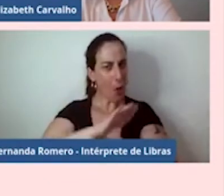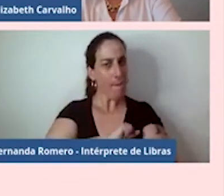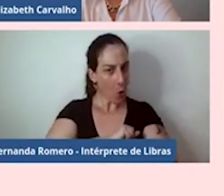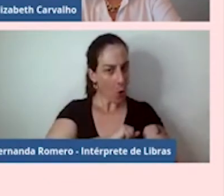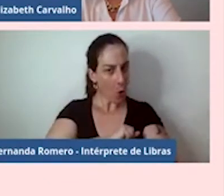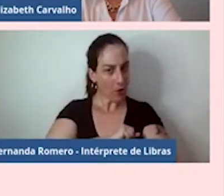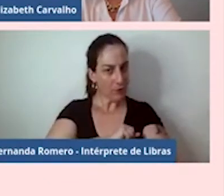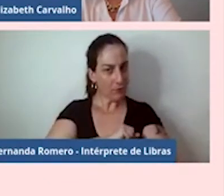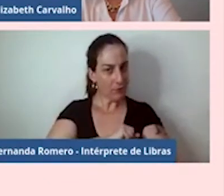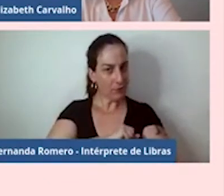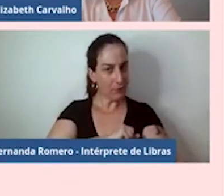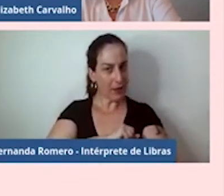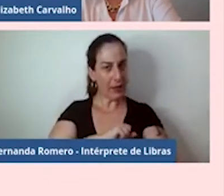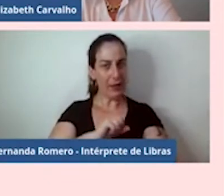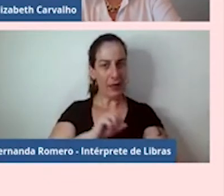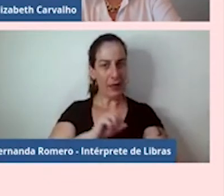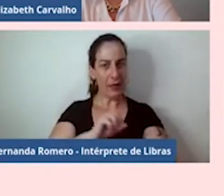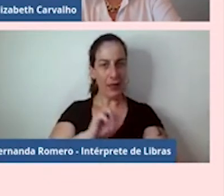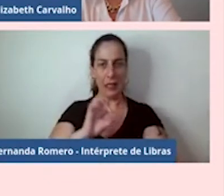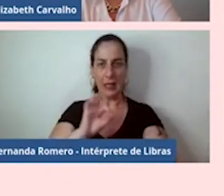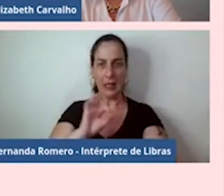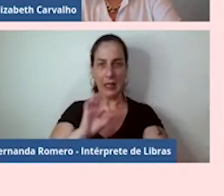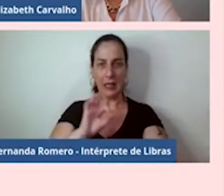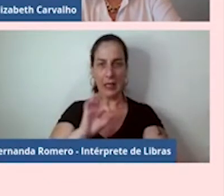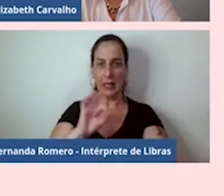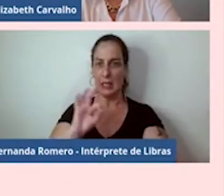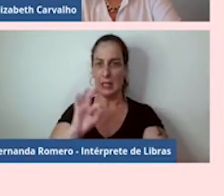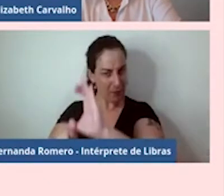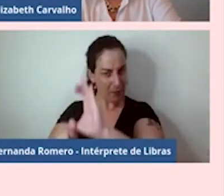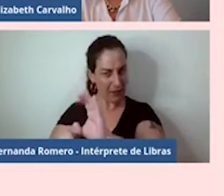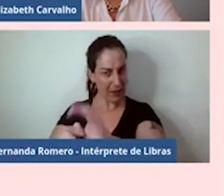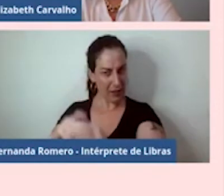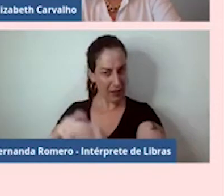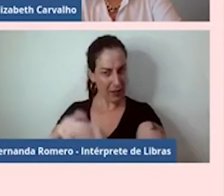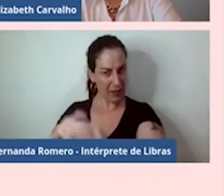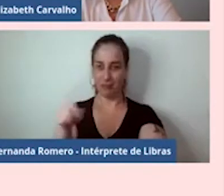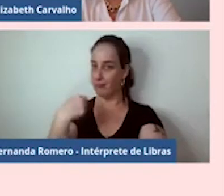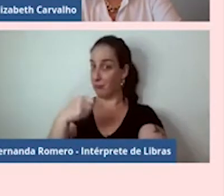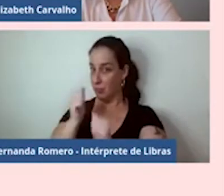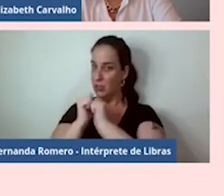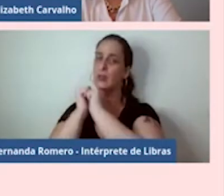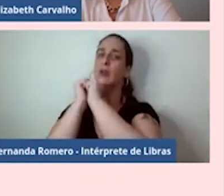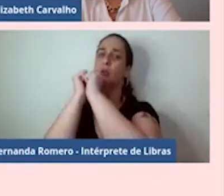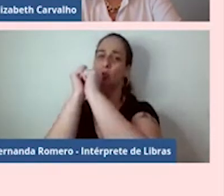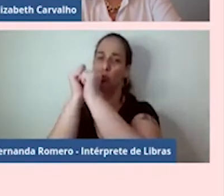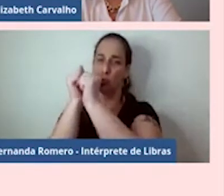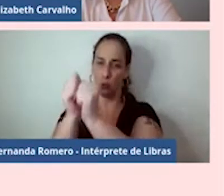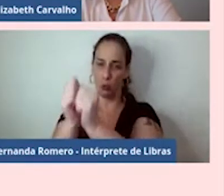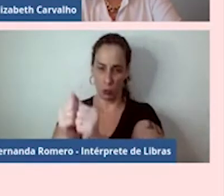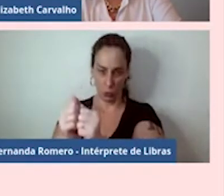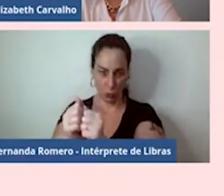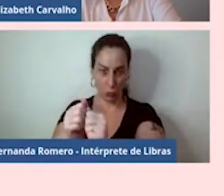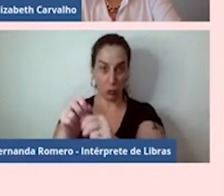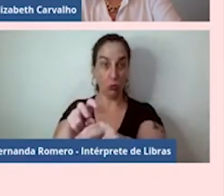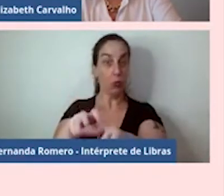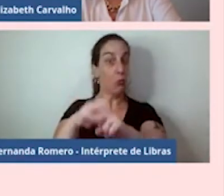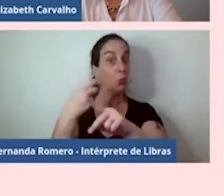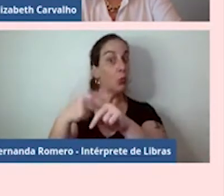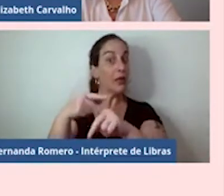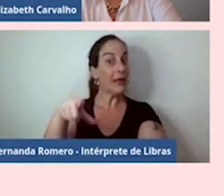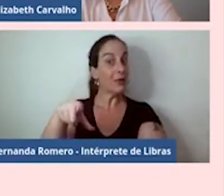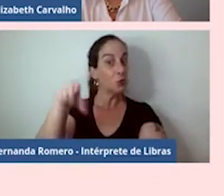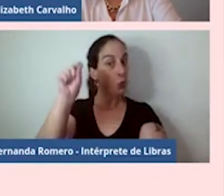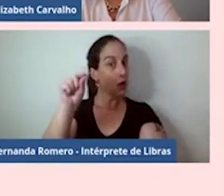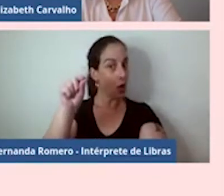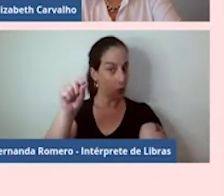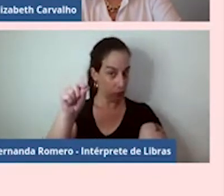Ninguém precisa depender do outro, né? A gente precisa estar junto do outro por uma escolha, uma feliz escolha, né?